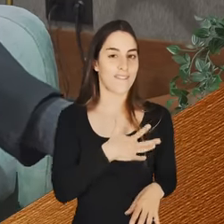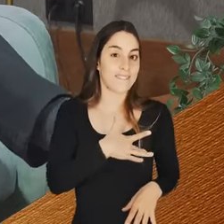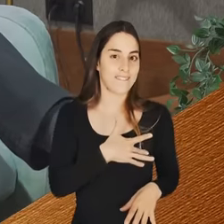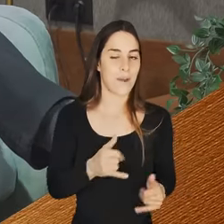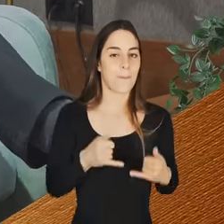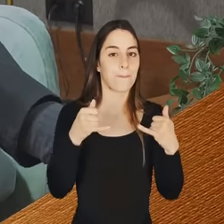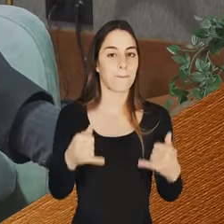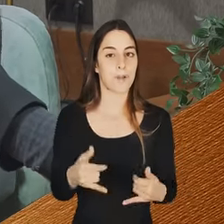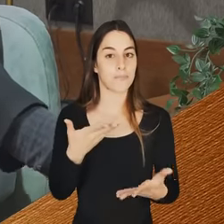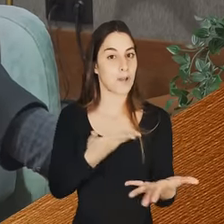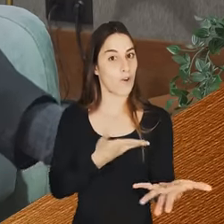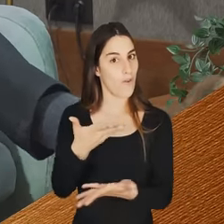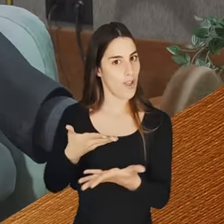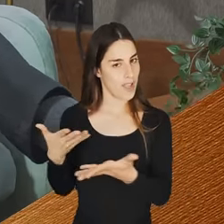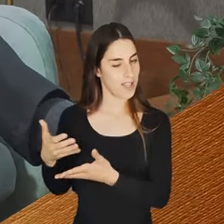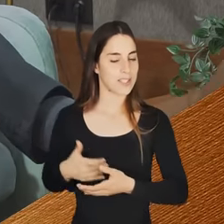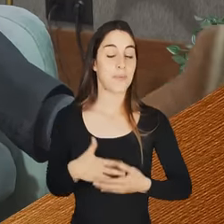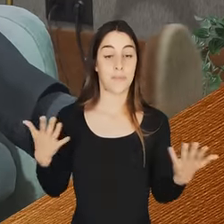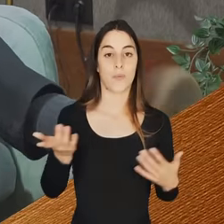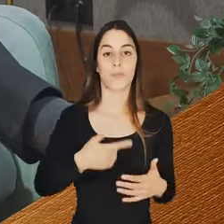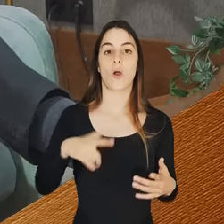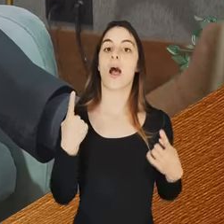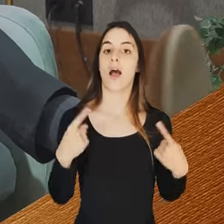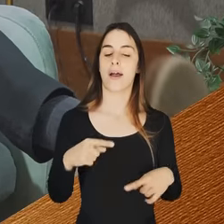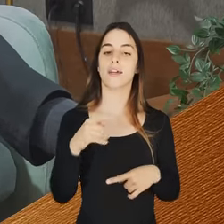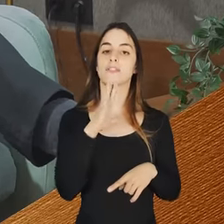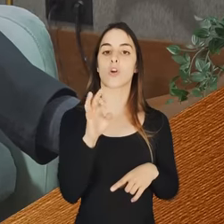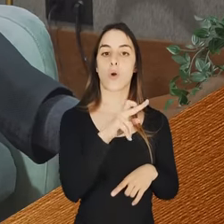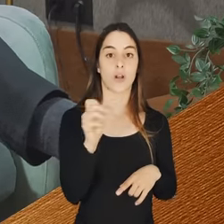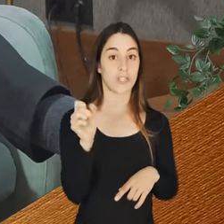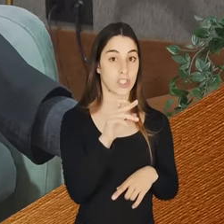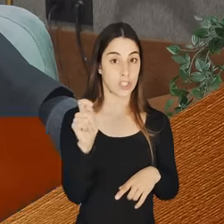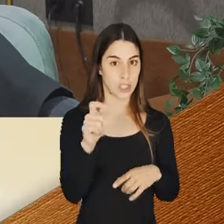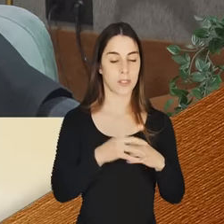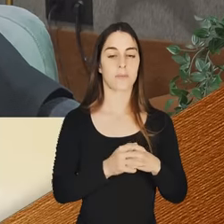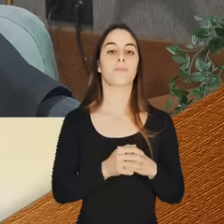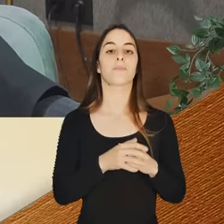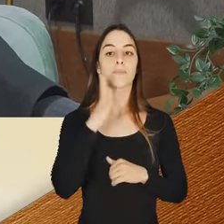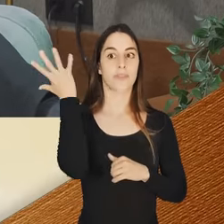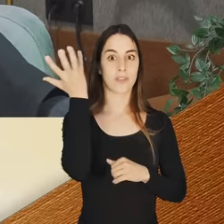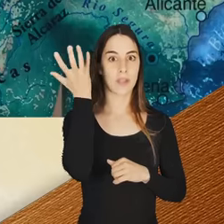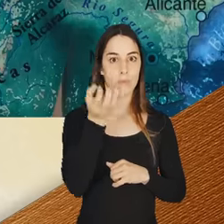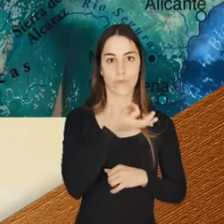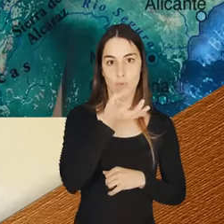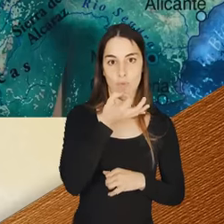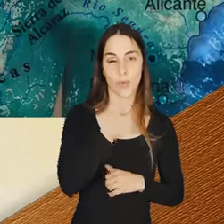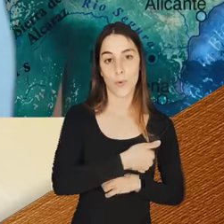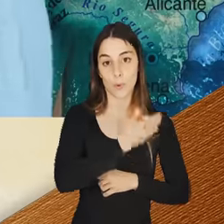de elevador. Temos aqui então o nosso Jorge, o nosso meteorologista de serviço. Muito bom dia,